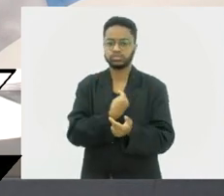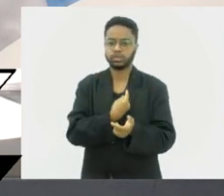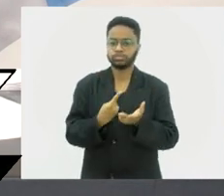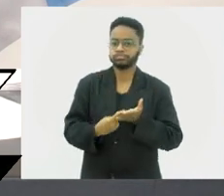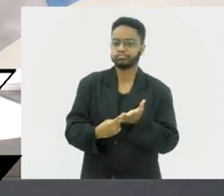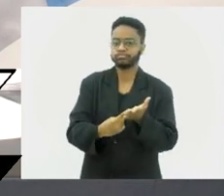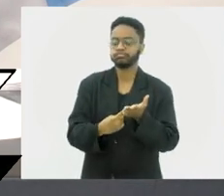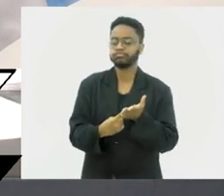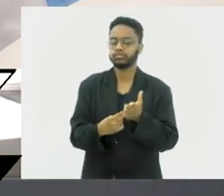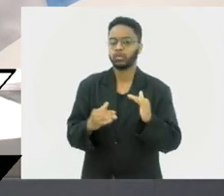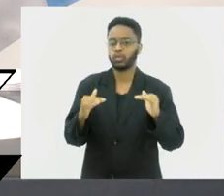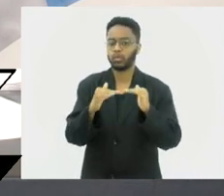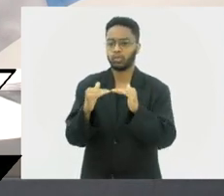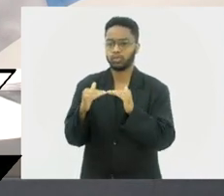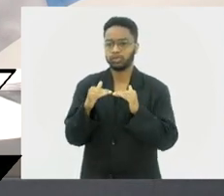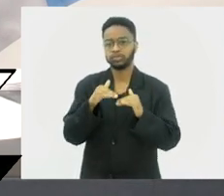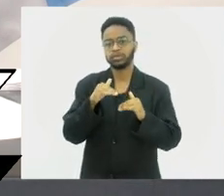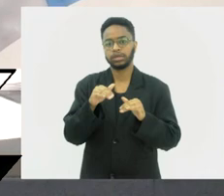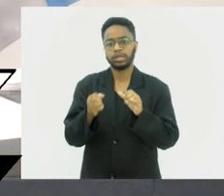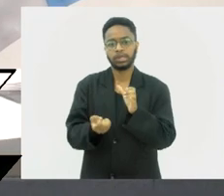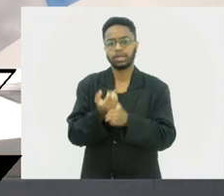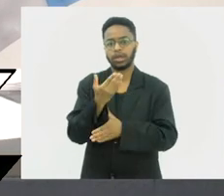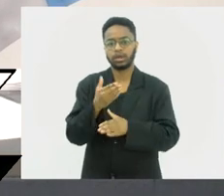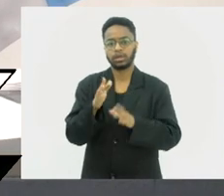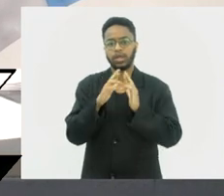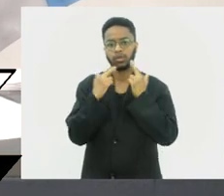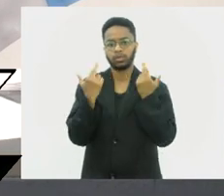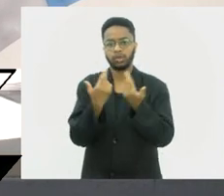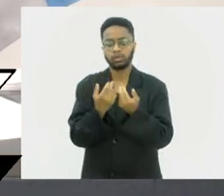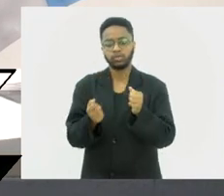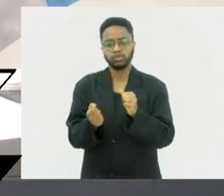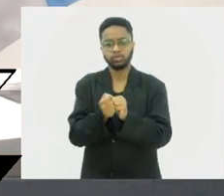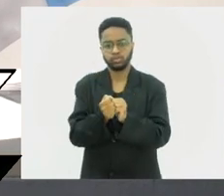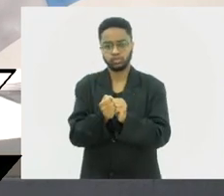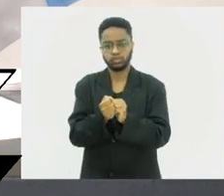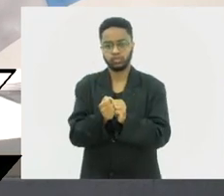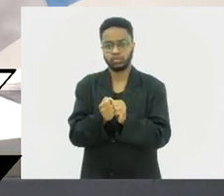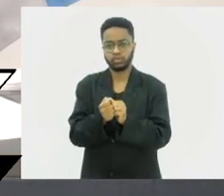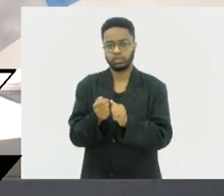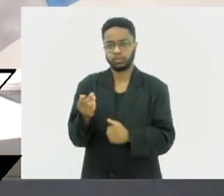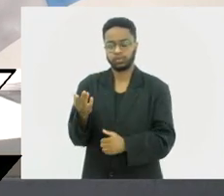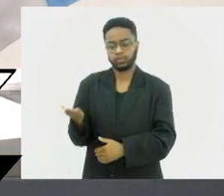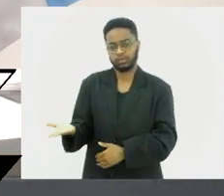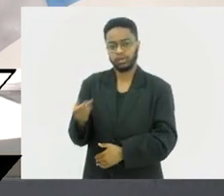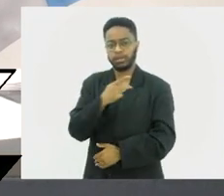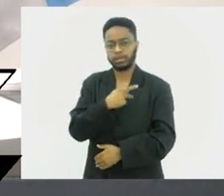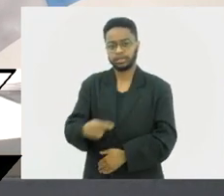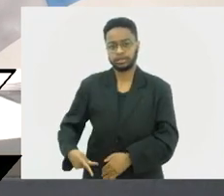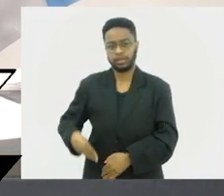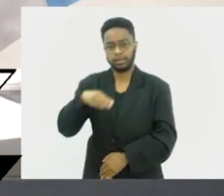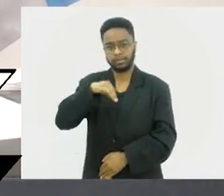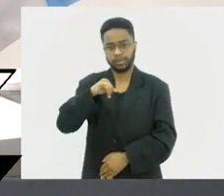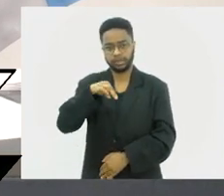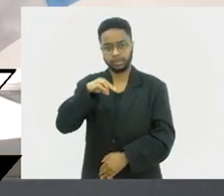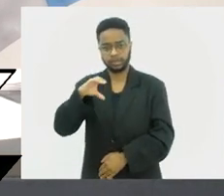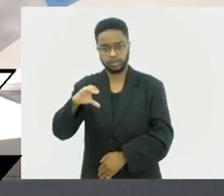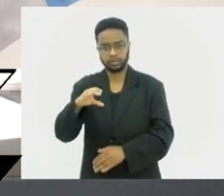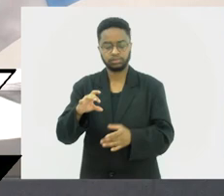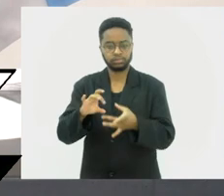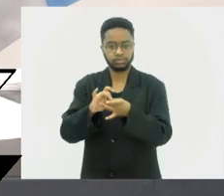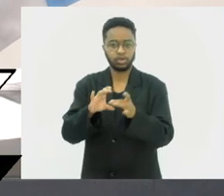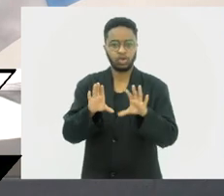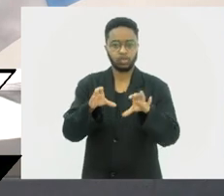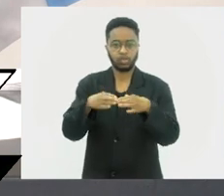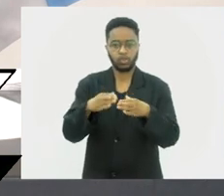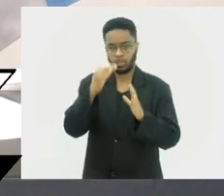acordo o chamamento dessa audiência, junto com a comissão do Cumpras, presidida pelo deputado Carlos Mink, no sentido de